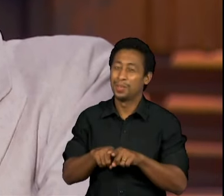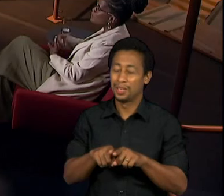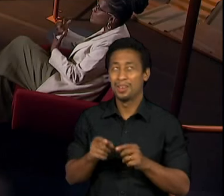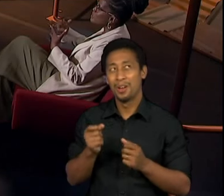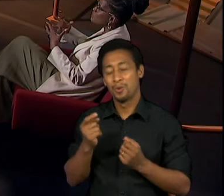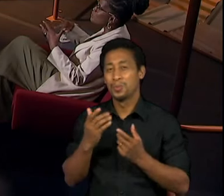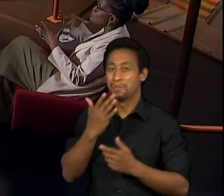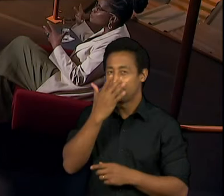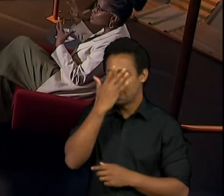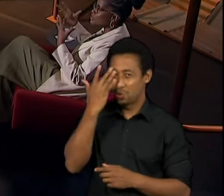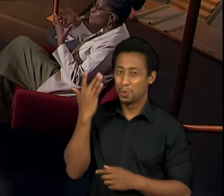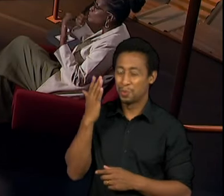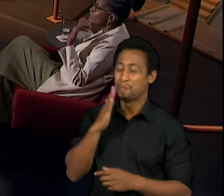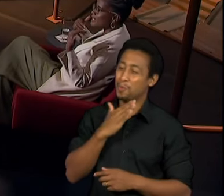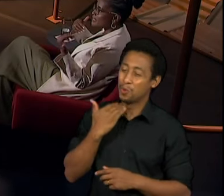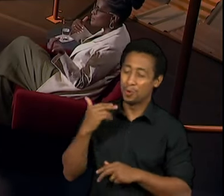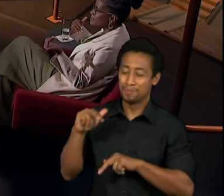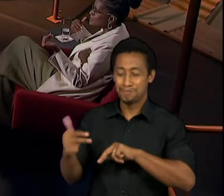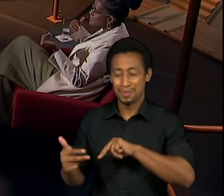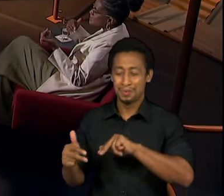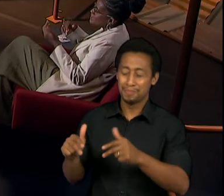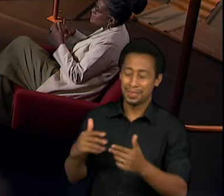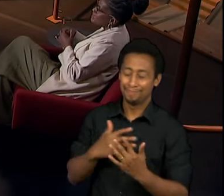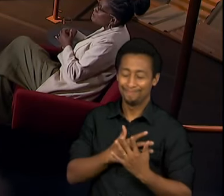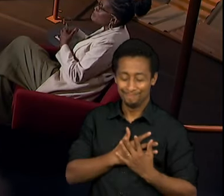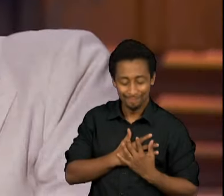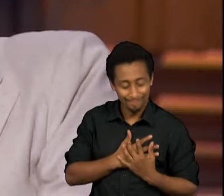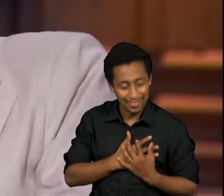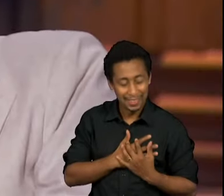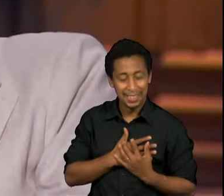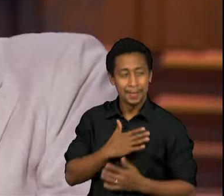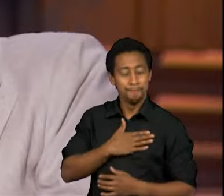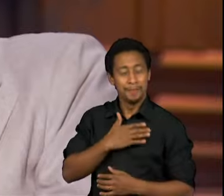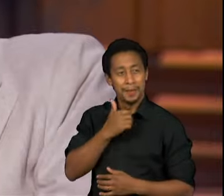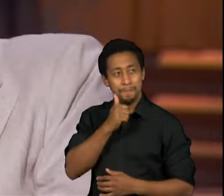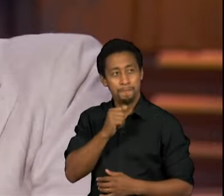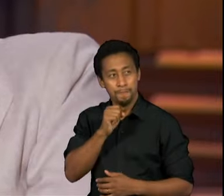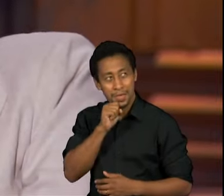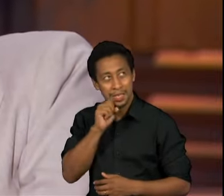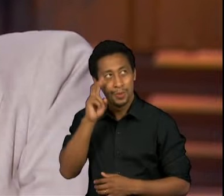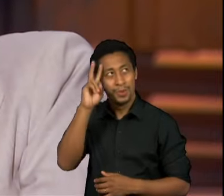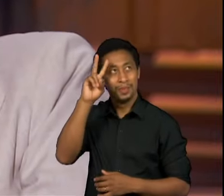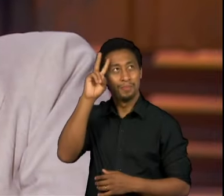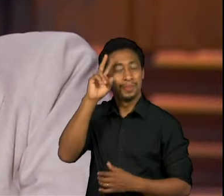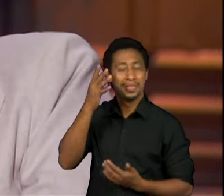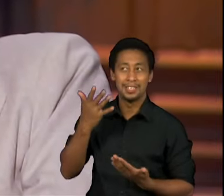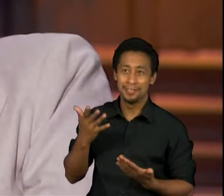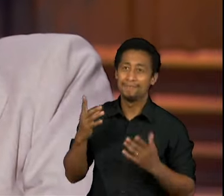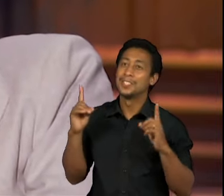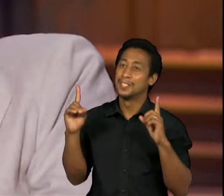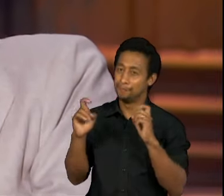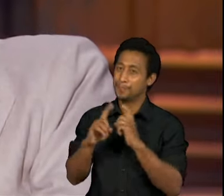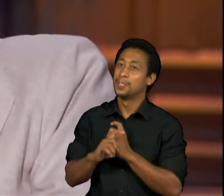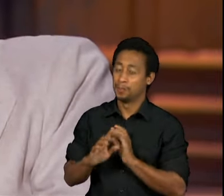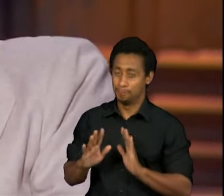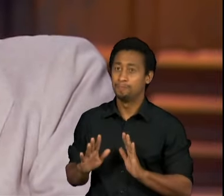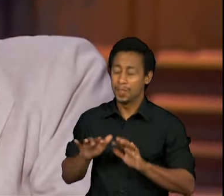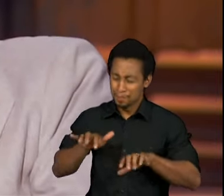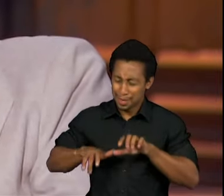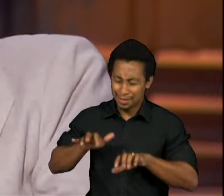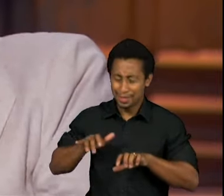muitas coisas que foram surgindo que eu não lembrava Mas foi muito difícil escrever eu tive que me afastar desse livro muitas vezes porque eu